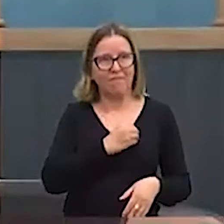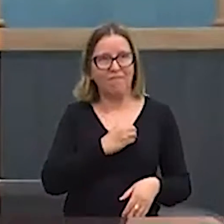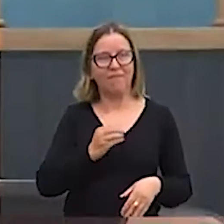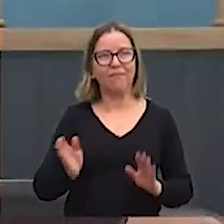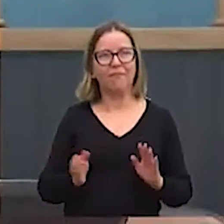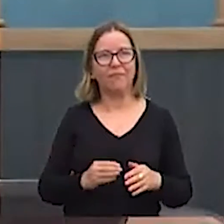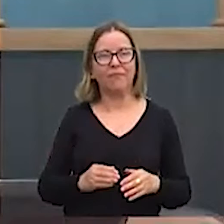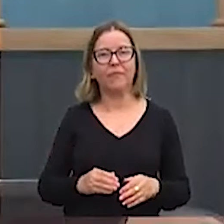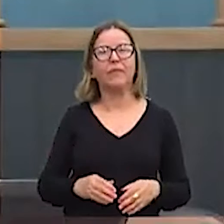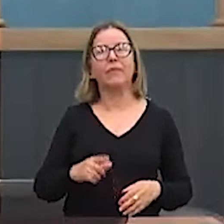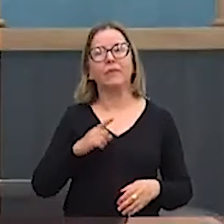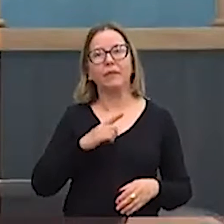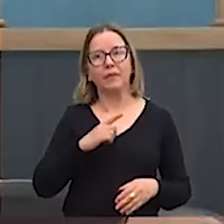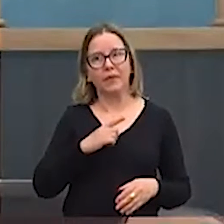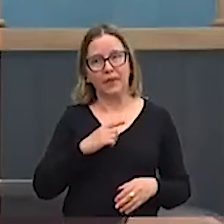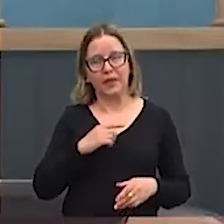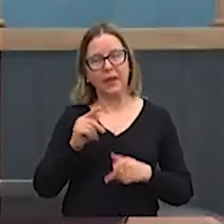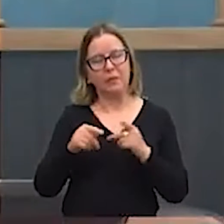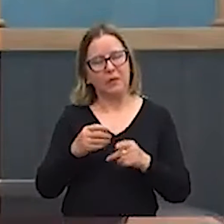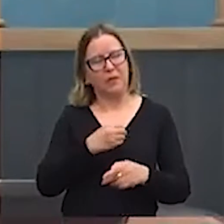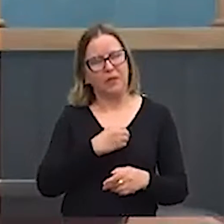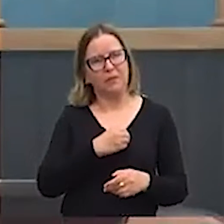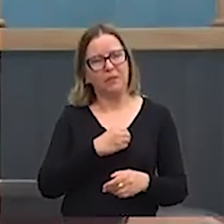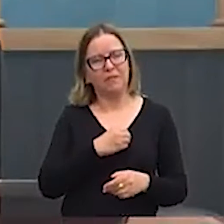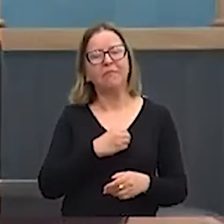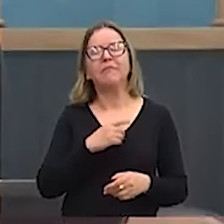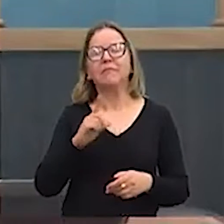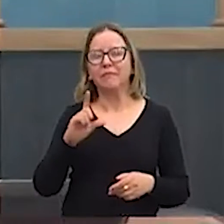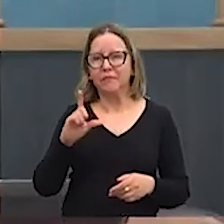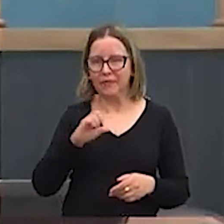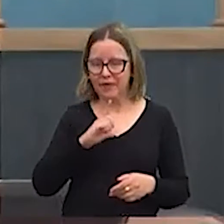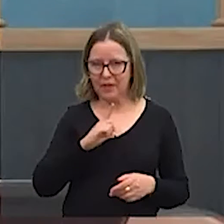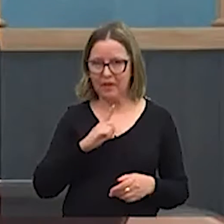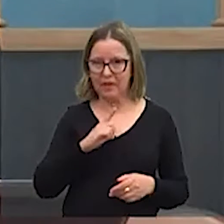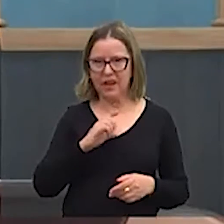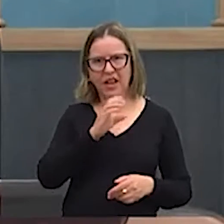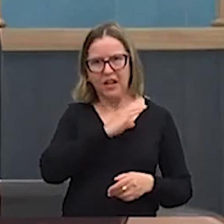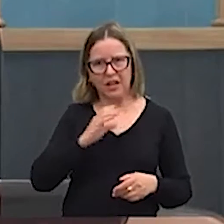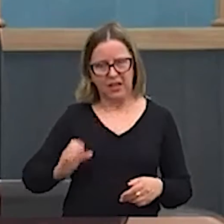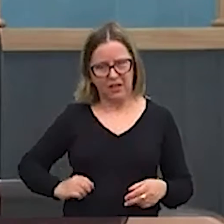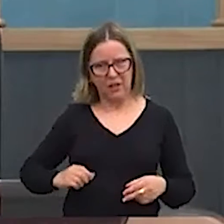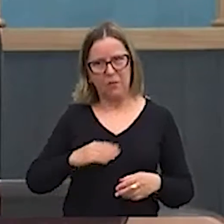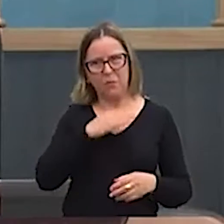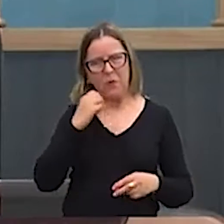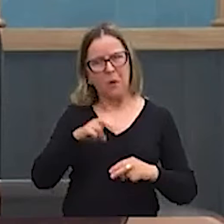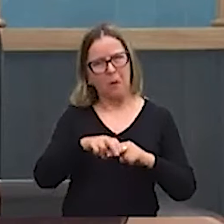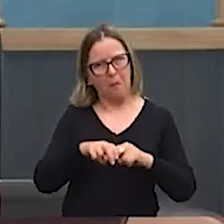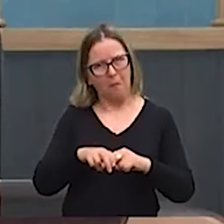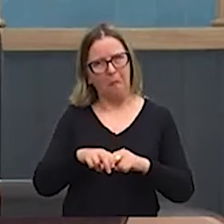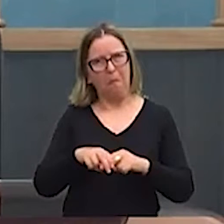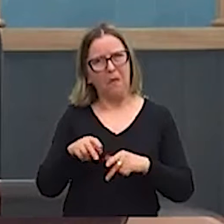ímpio? Esses homens ímpios, Cristo morreu por eles?